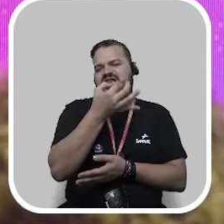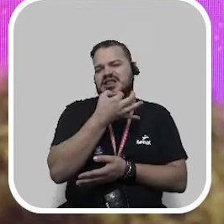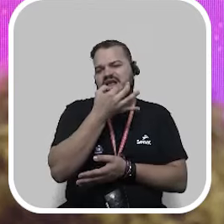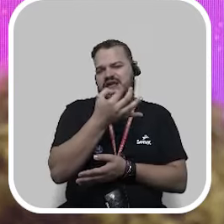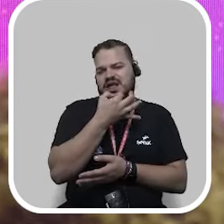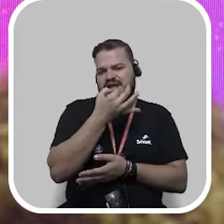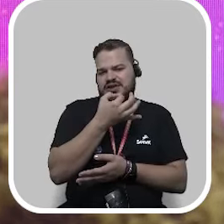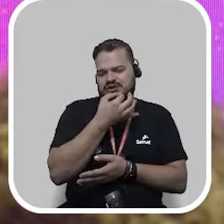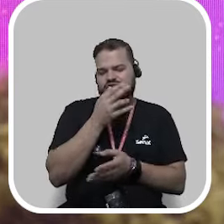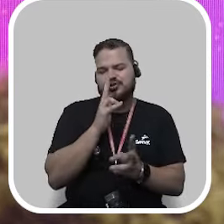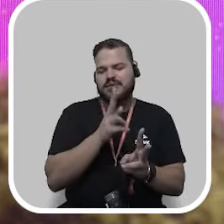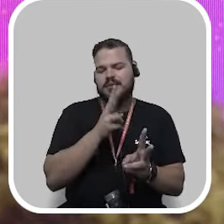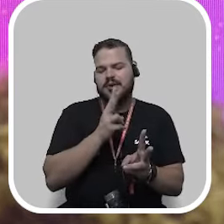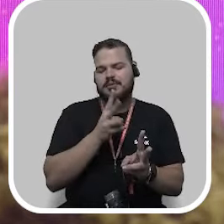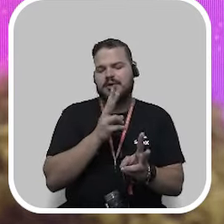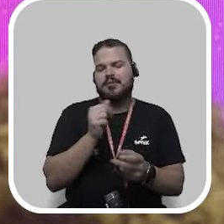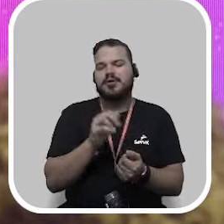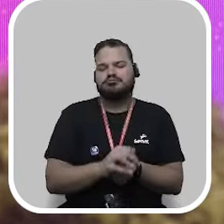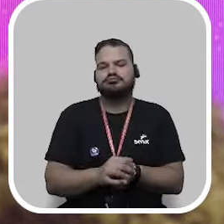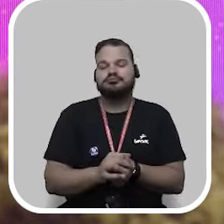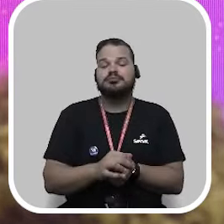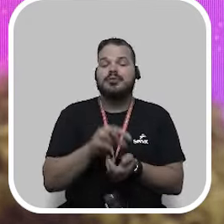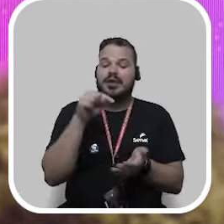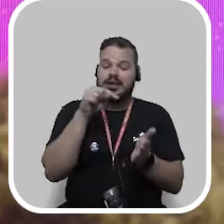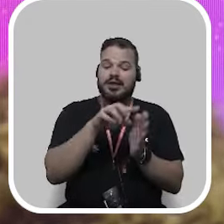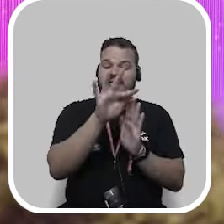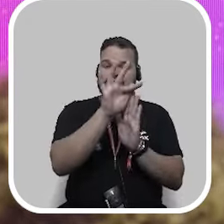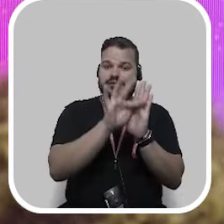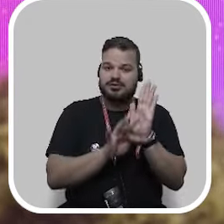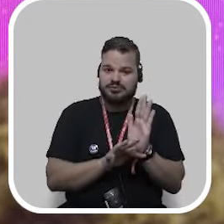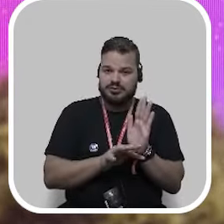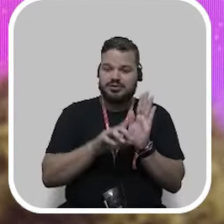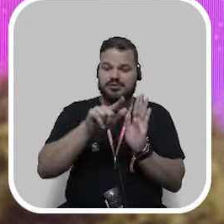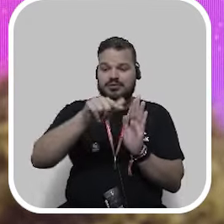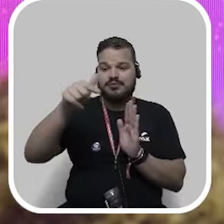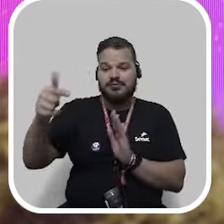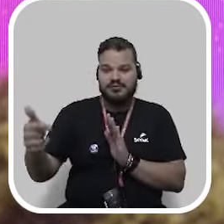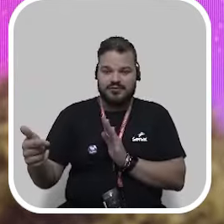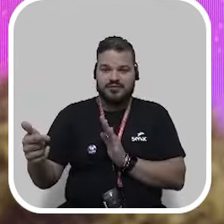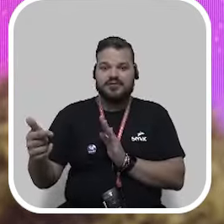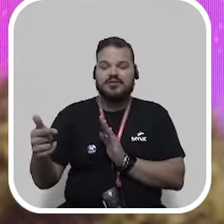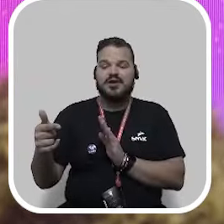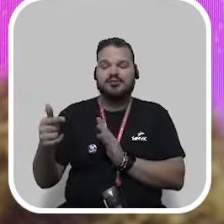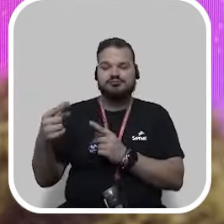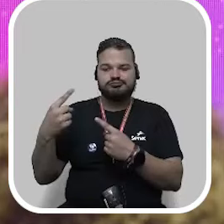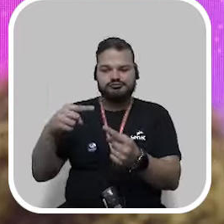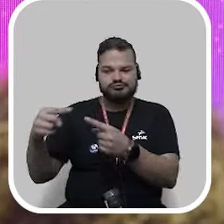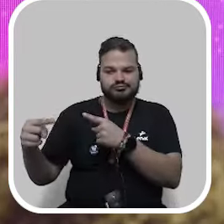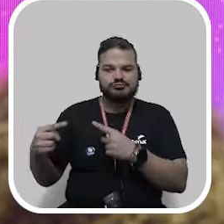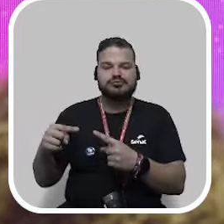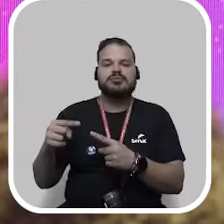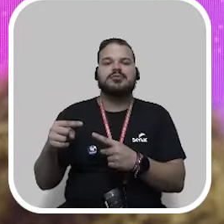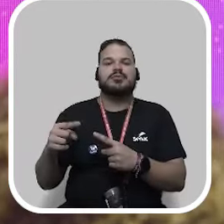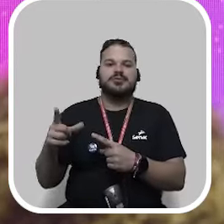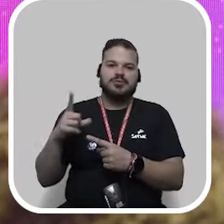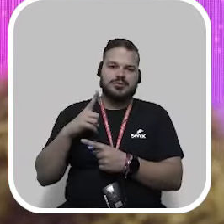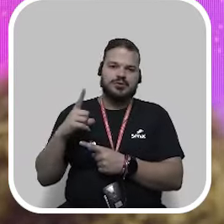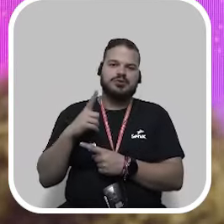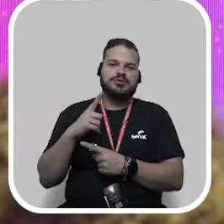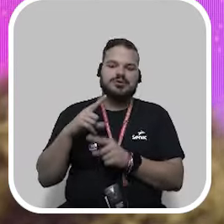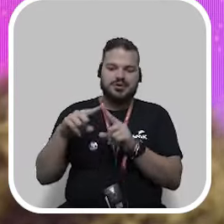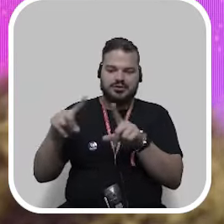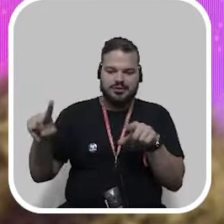naquele enredo essa sinopse que é esse texto Vai para os compositores que existe uma disputa na quadra eh